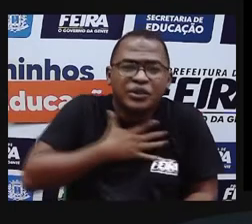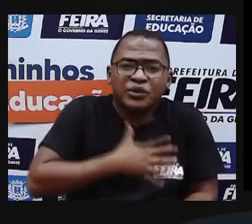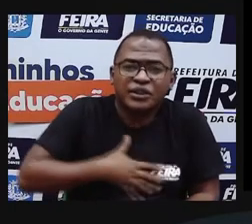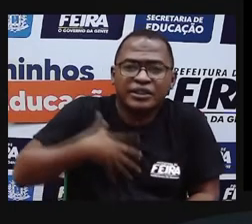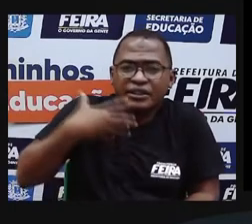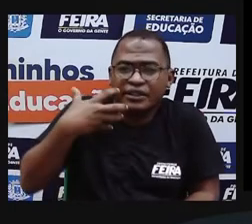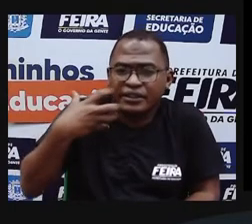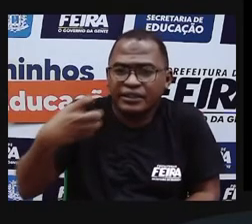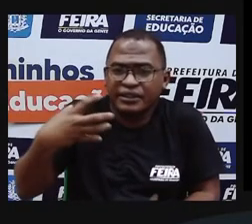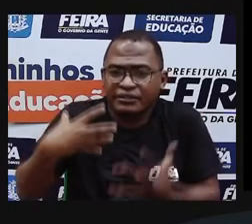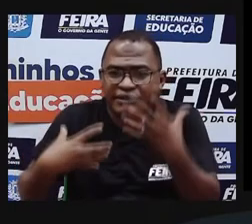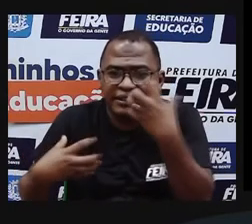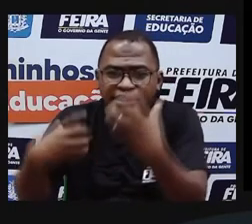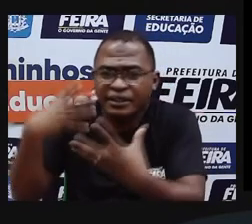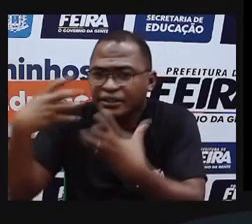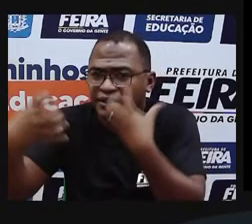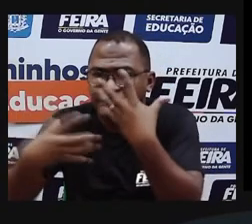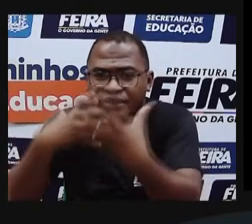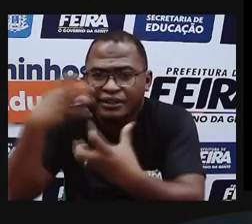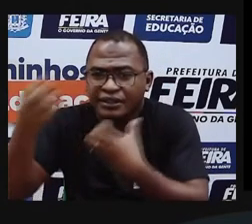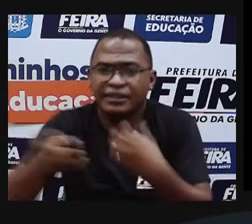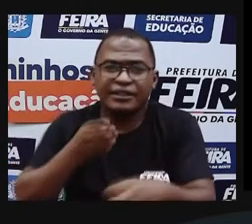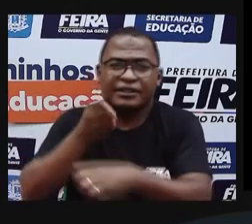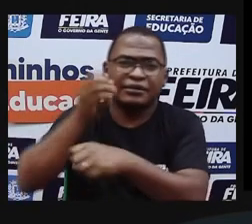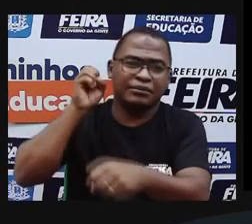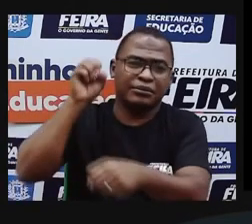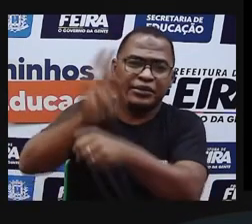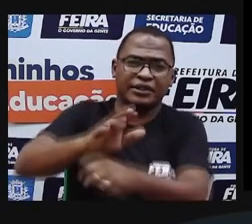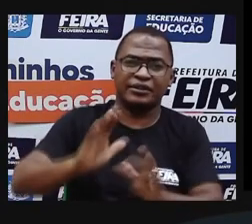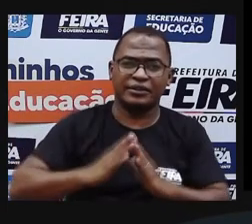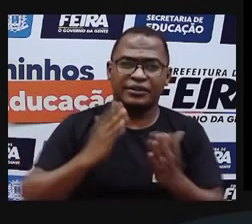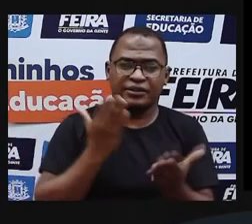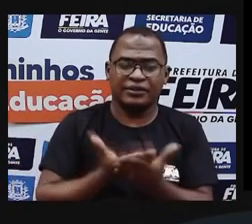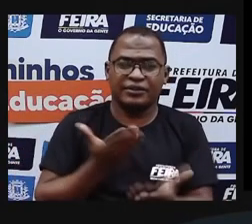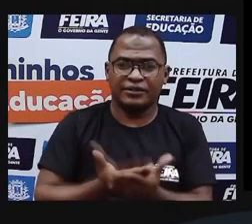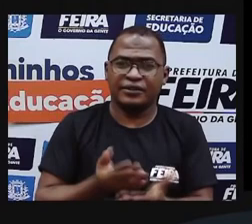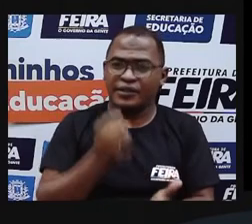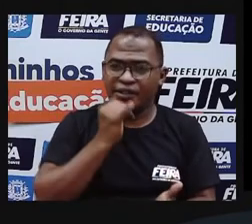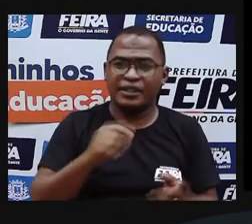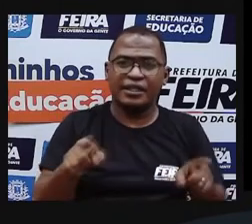conseguem escrever uma palavra, quando conseguem ler uma palavra. É uma grande vitória.